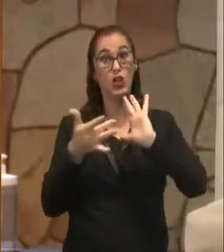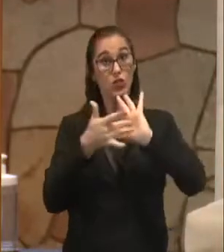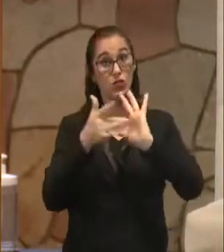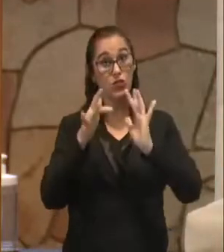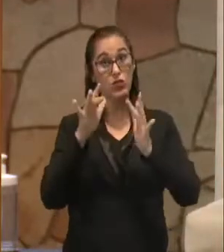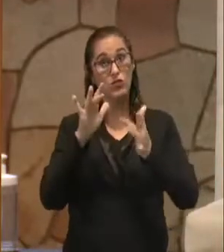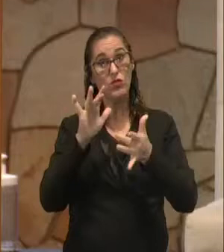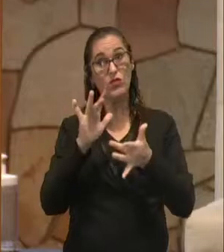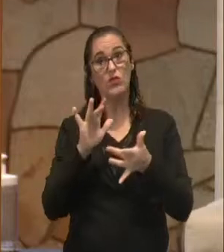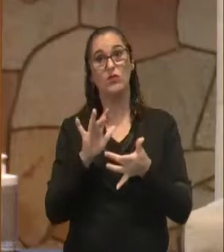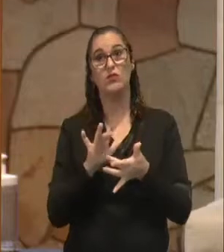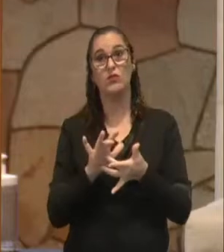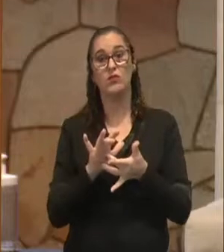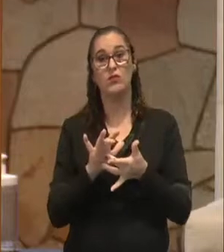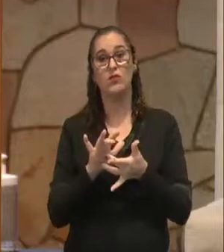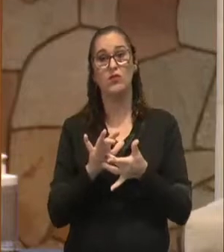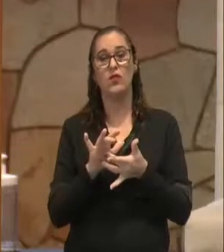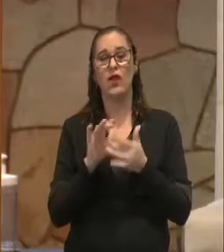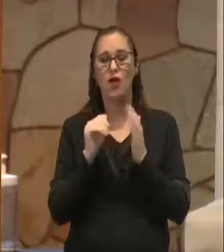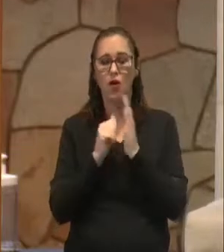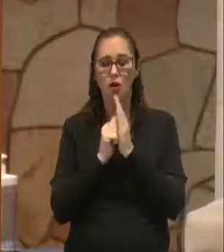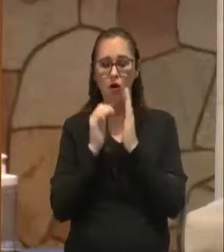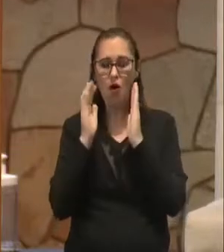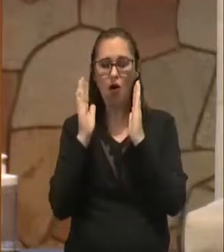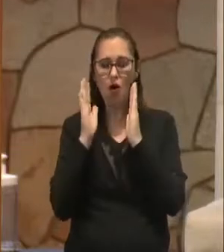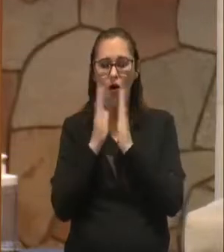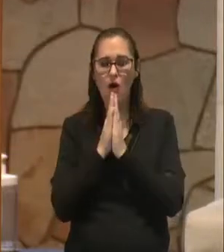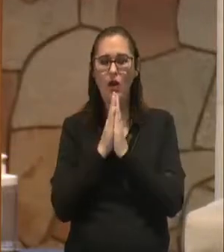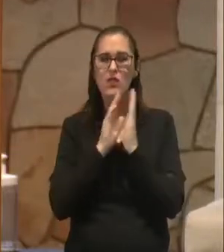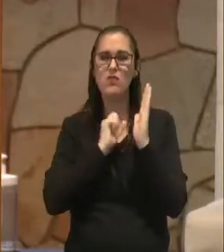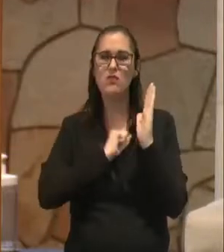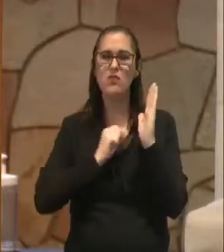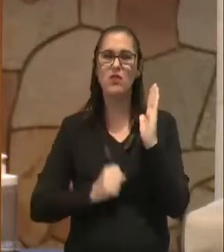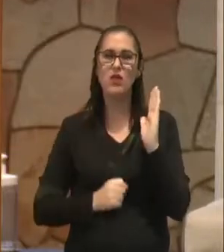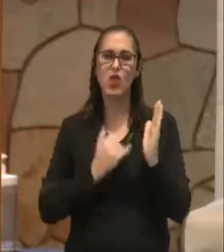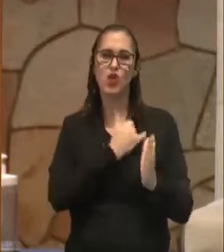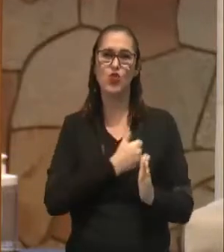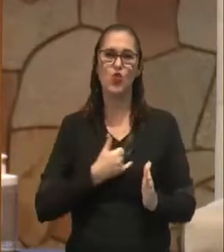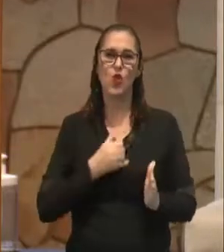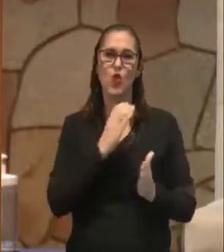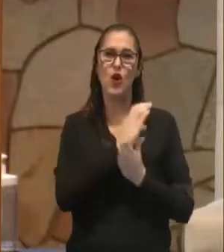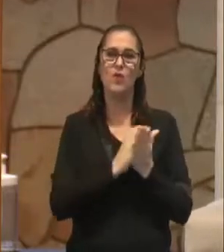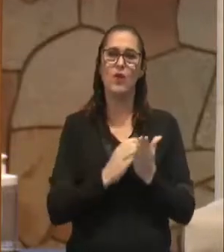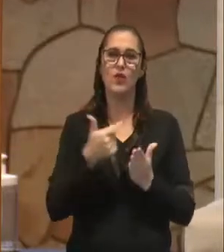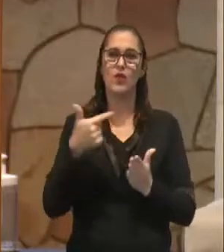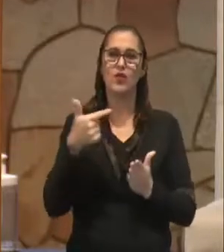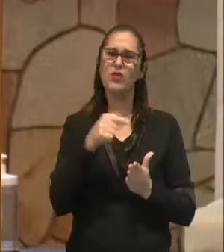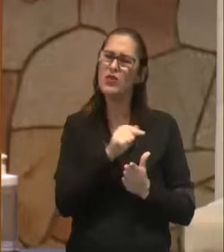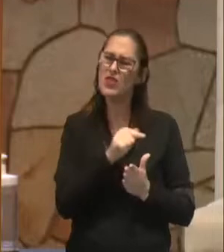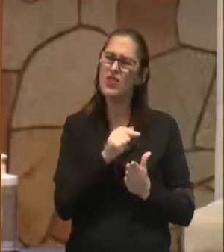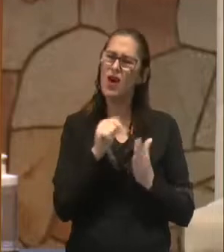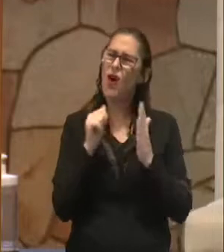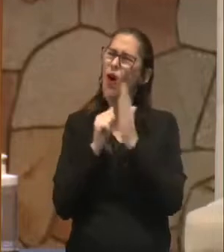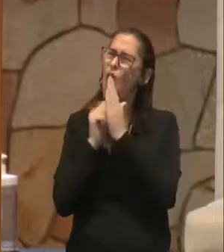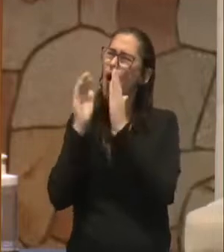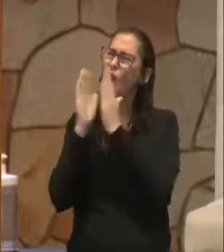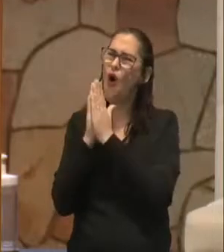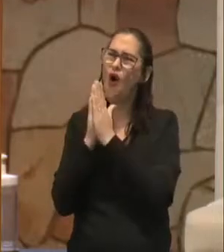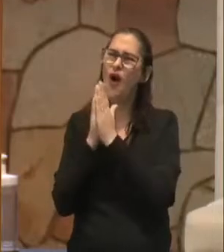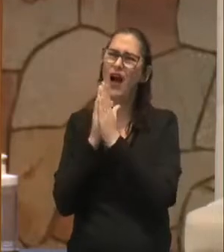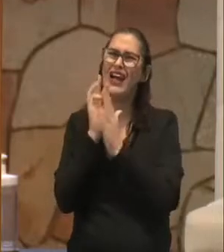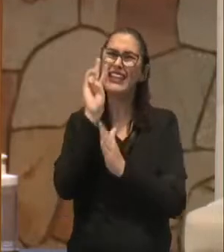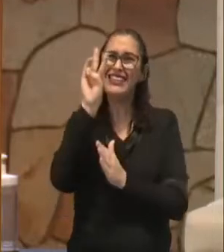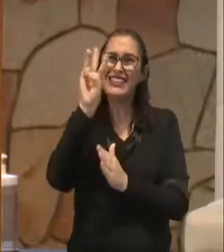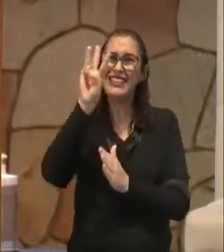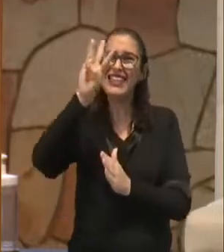Jesus, na sua oração sacerdotal, lá em João capítulo 17, teve o cuidado de orar pelo menos 3